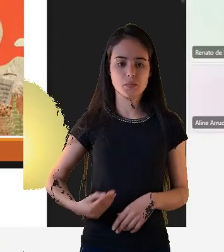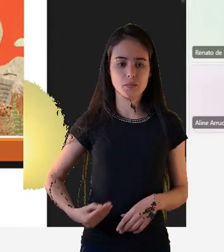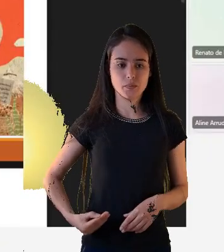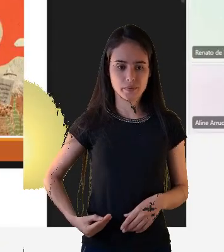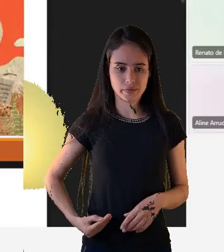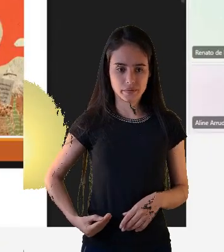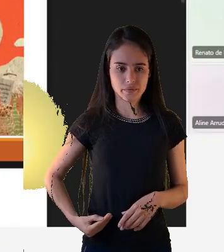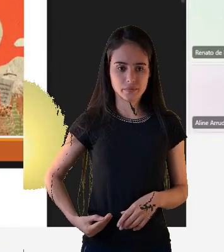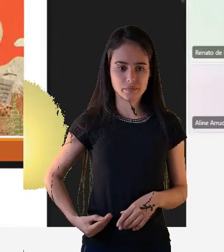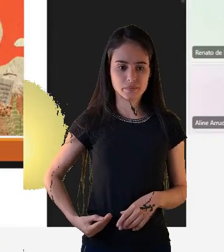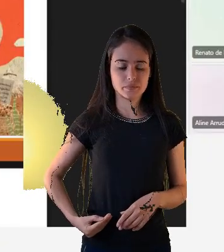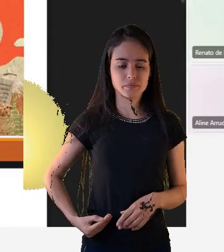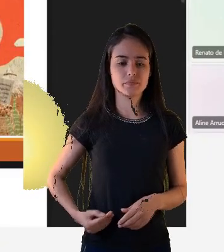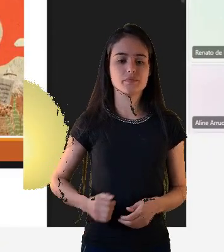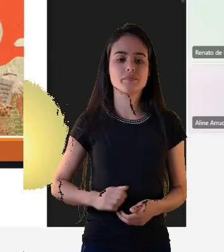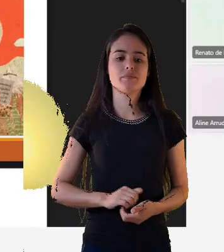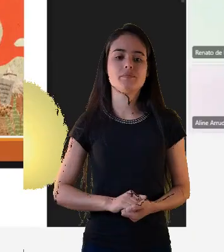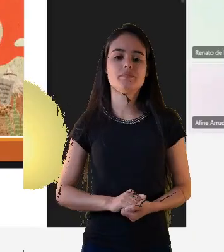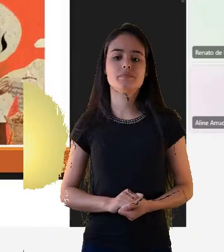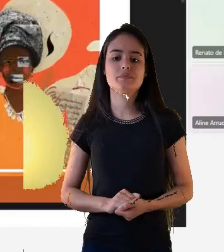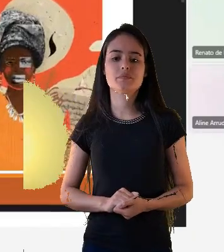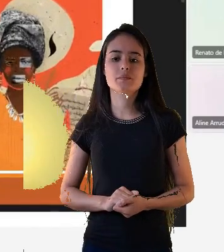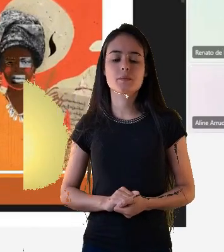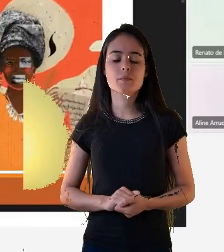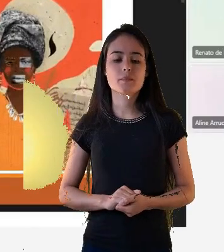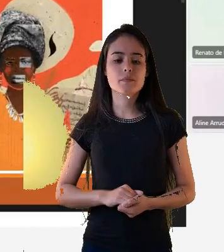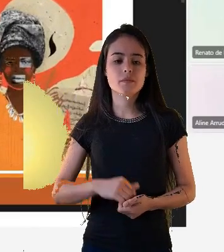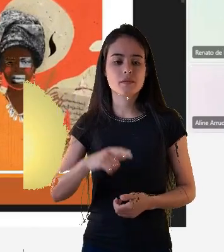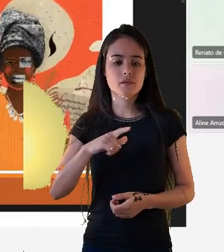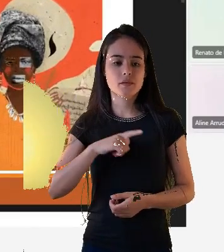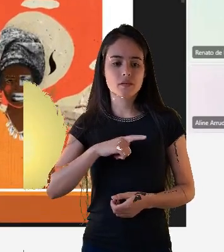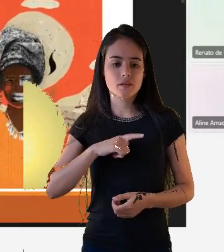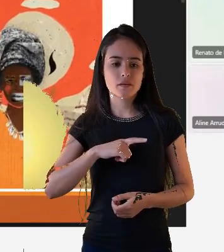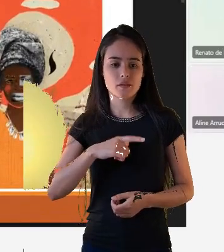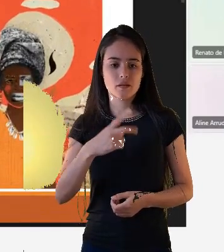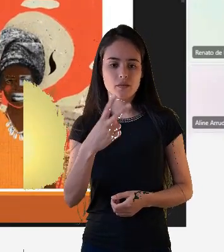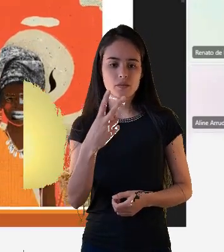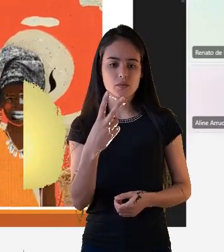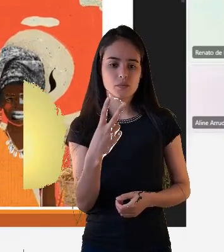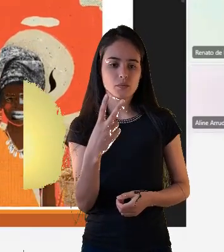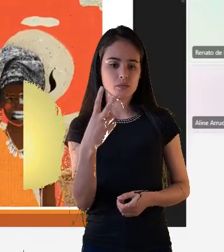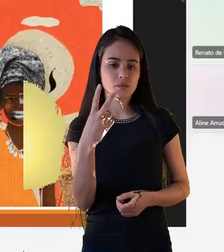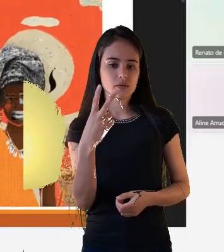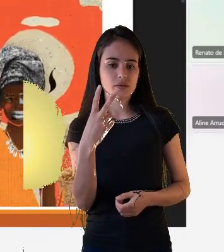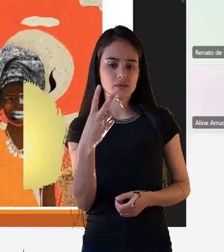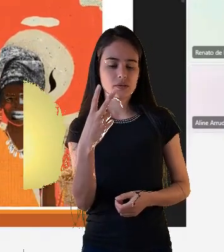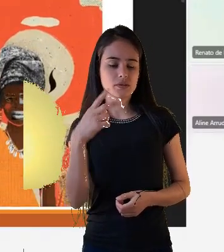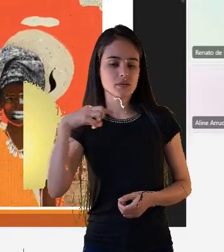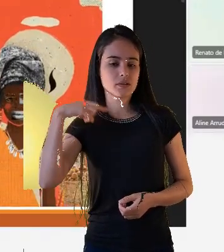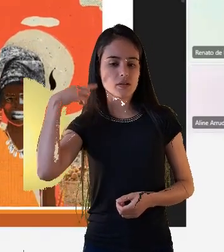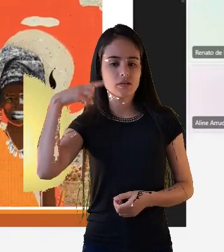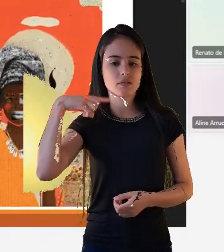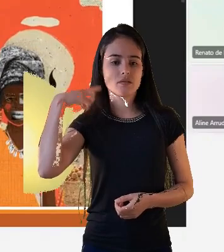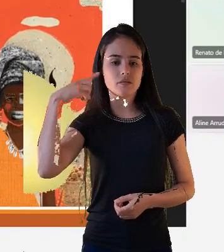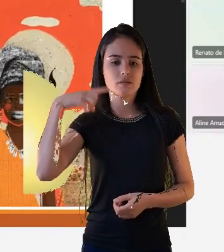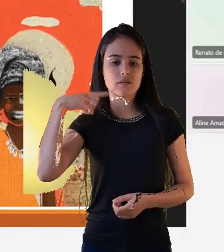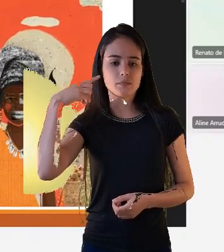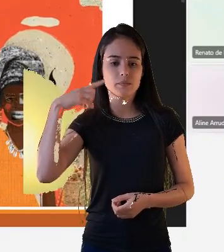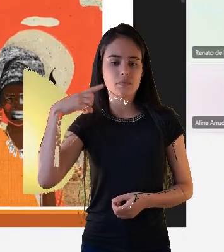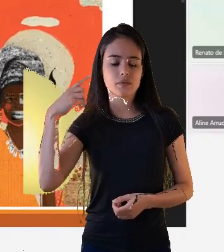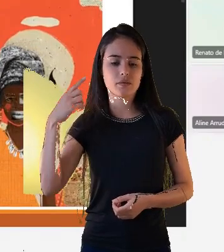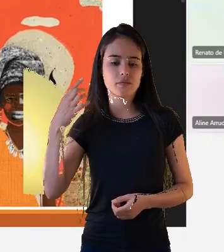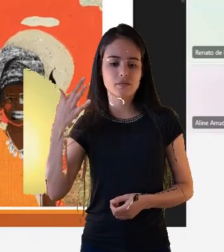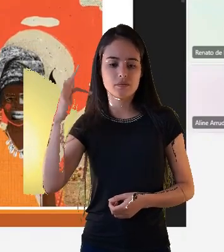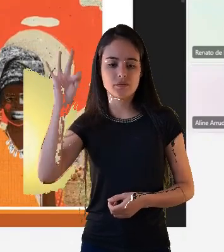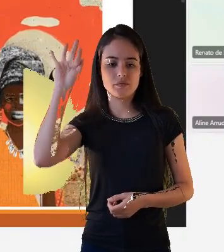na política brasileira, né? Ela atuou e ainda atua, né? Eu trouxe lá para vocês já no início duas